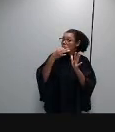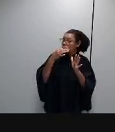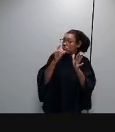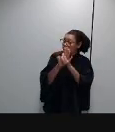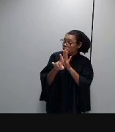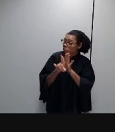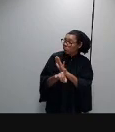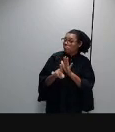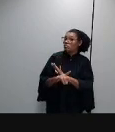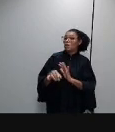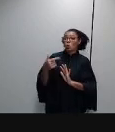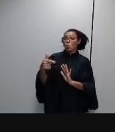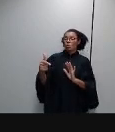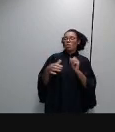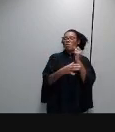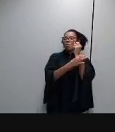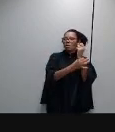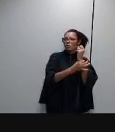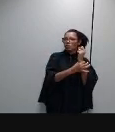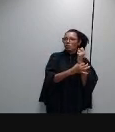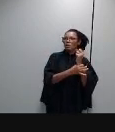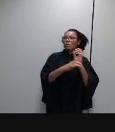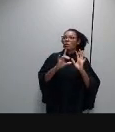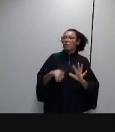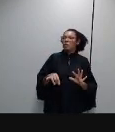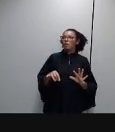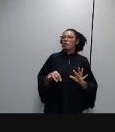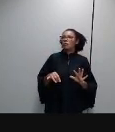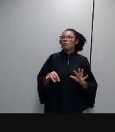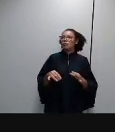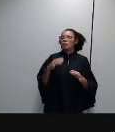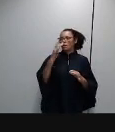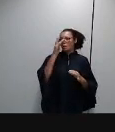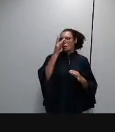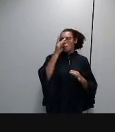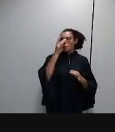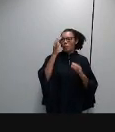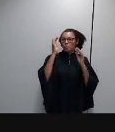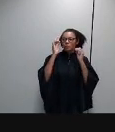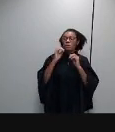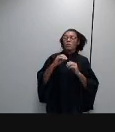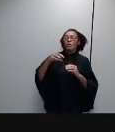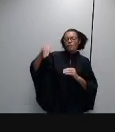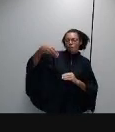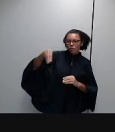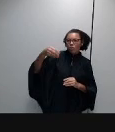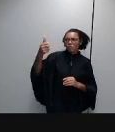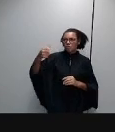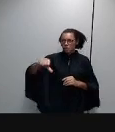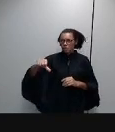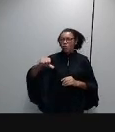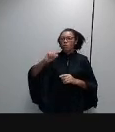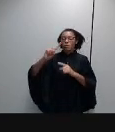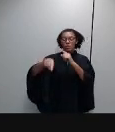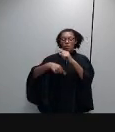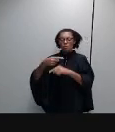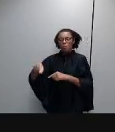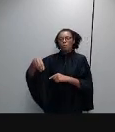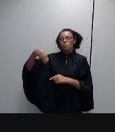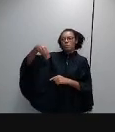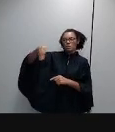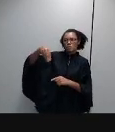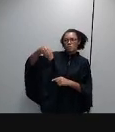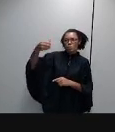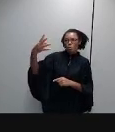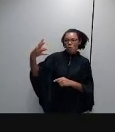ter garantia Ministro custa dos Autos Pelo menos pode 19 nos autos e depois 40 de poder no